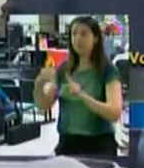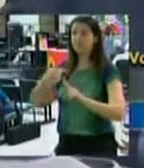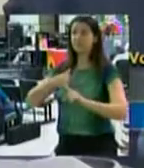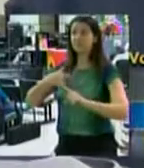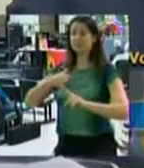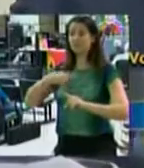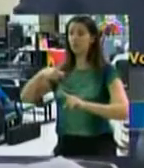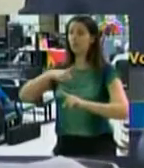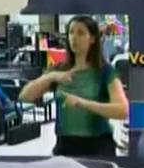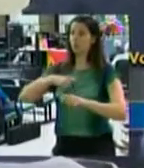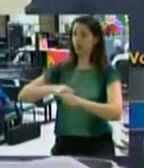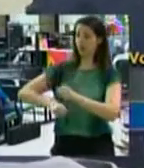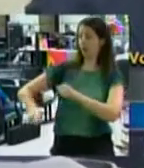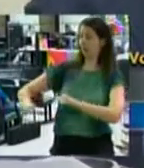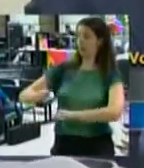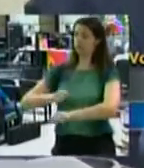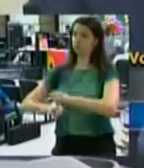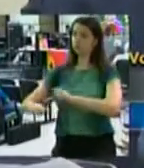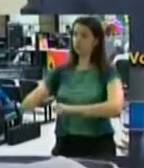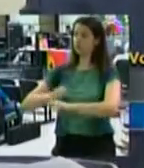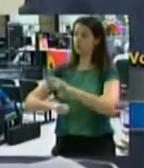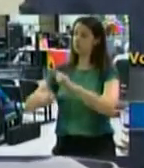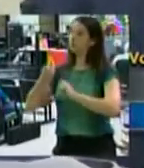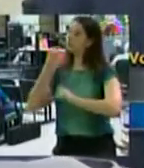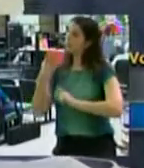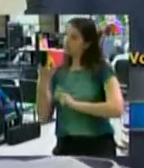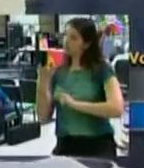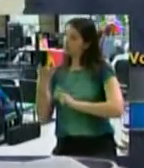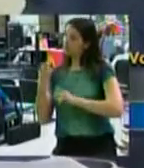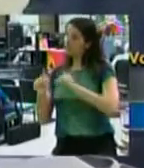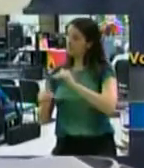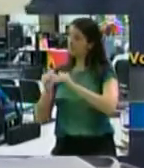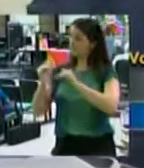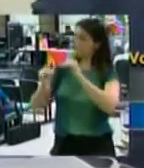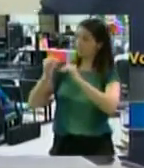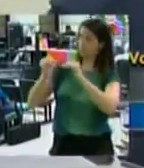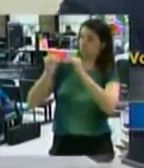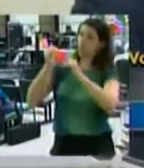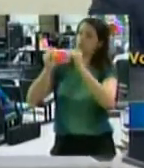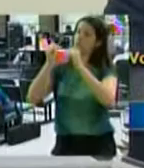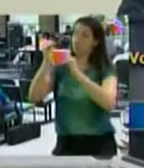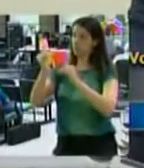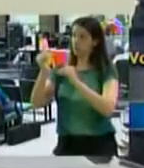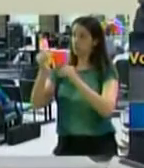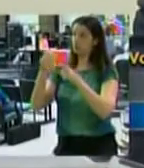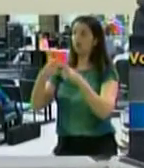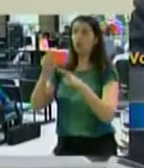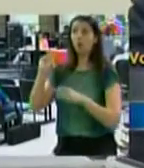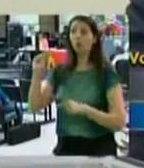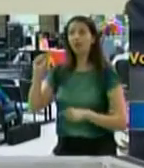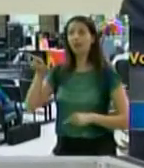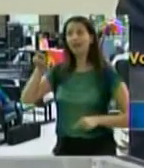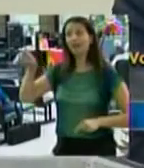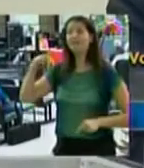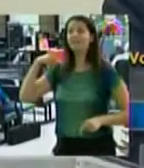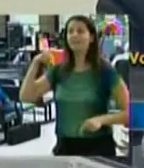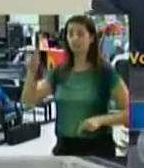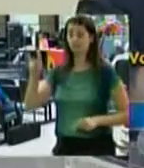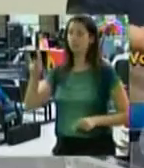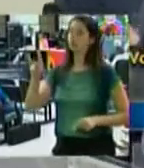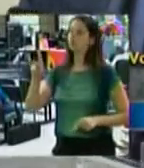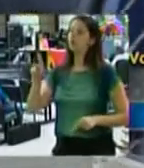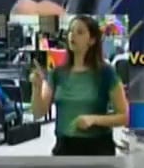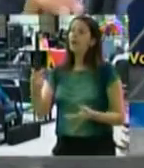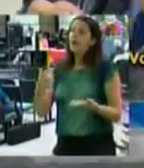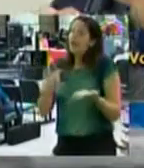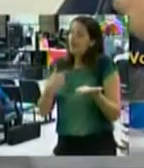venha administrar e produzir crescimento para aquilo que é teu. Então